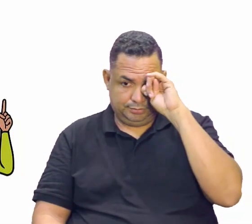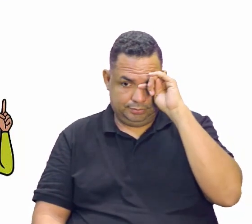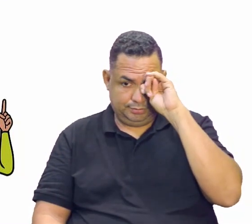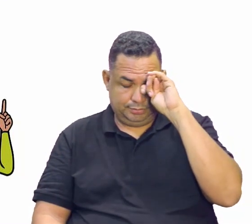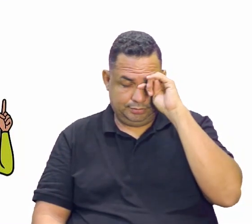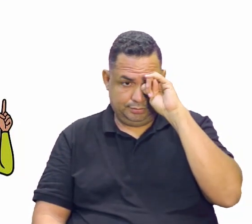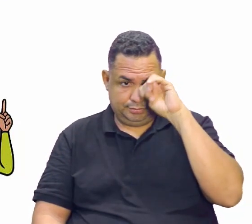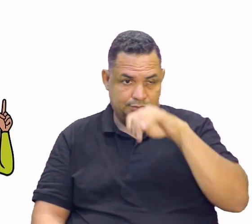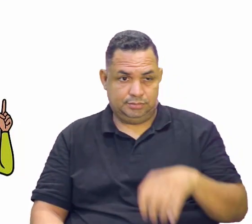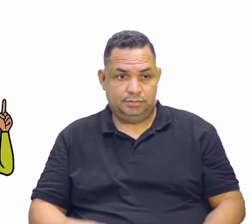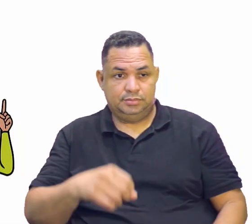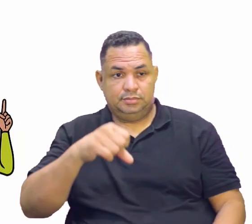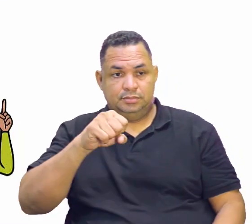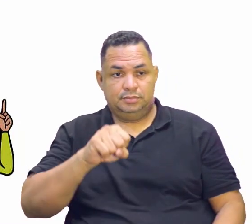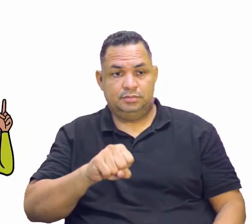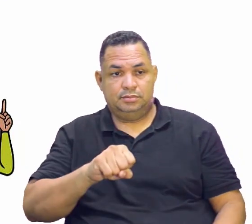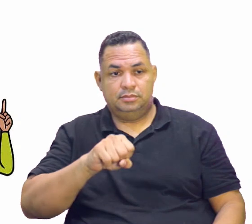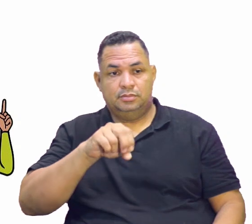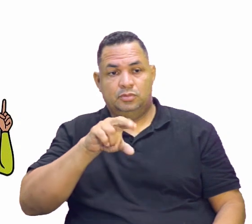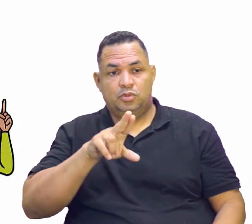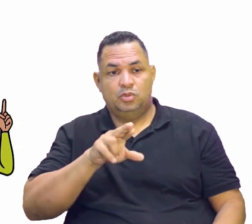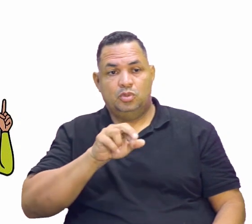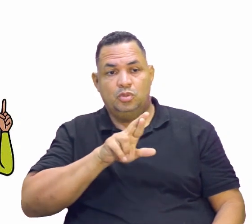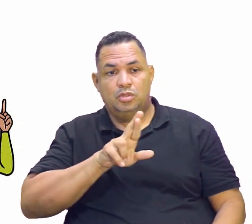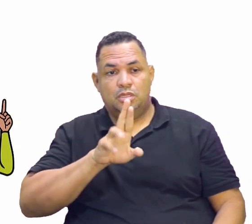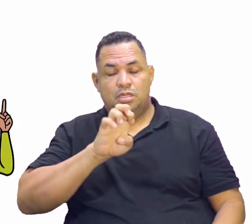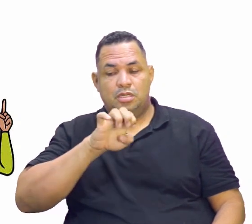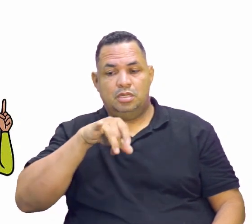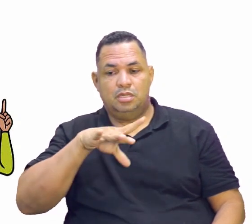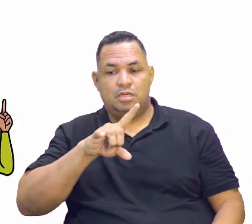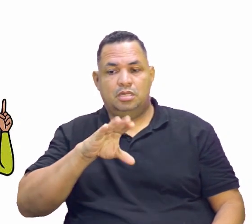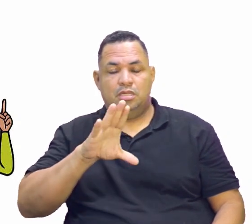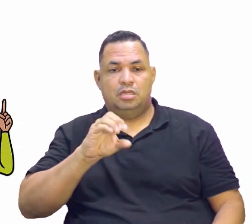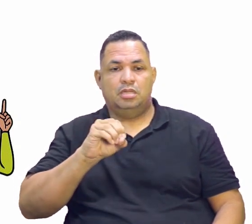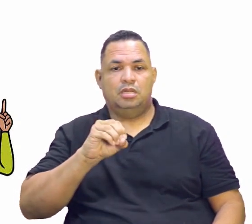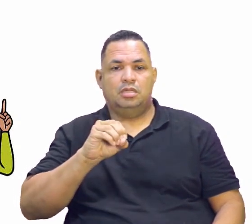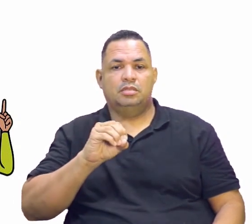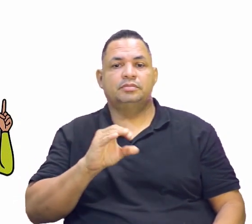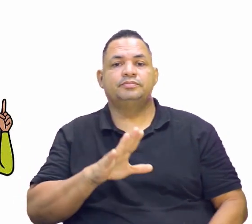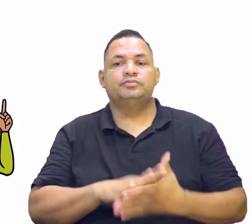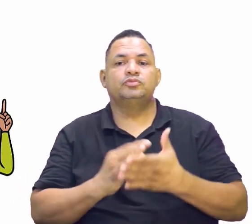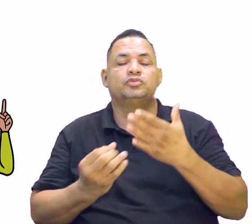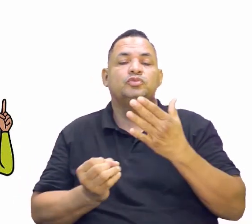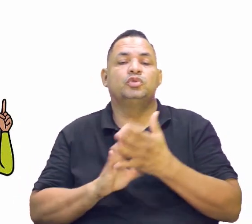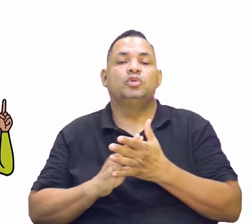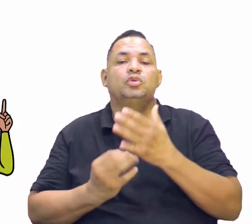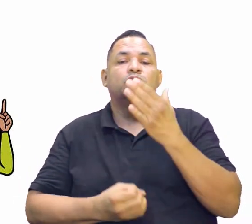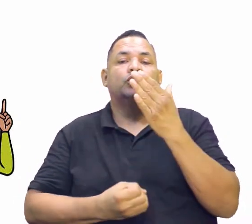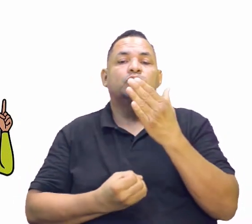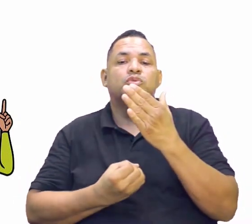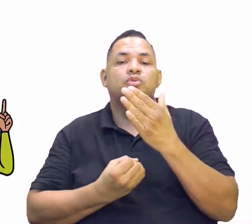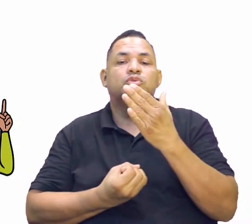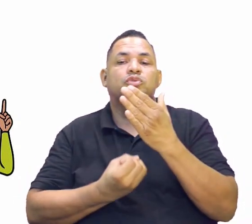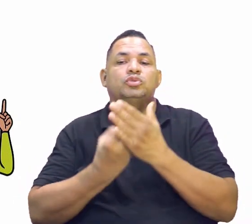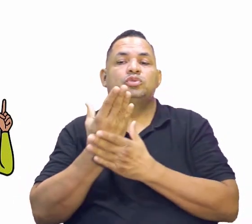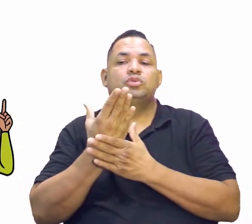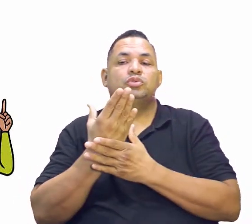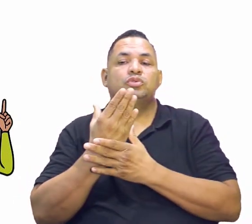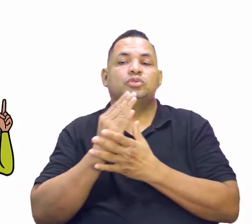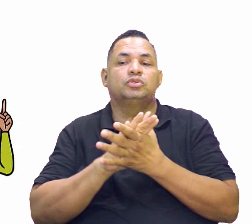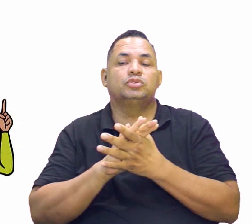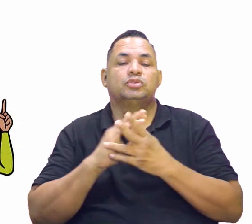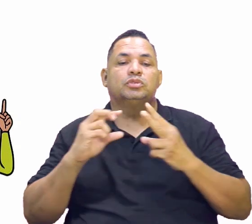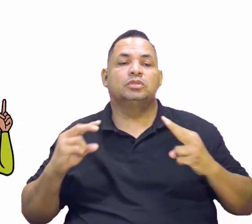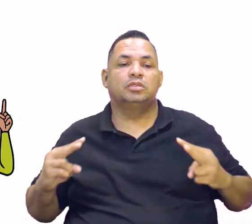Surrealismo. Um dos últimos movimentos de vanguarda surge em Paris, em 1924, com o desdobramento